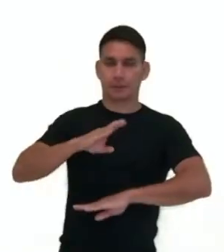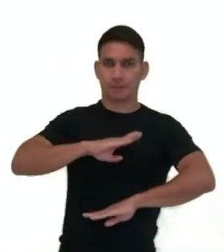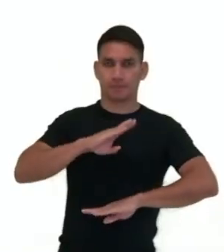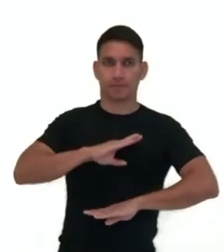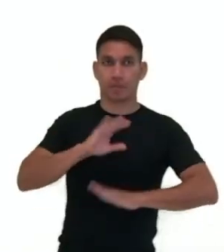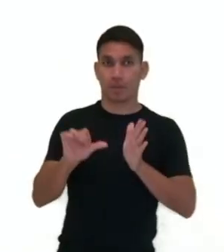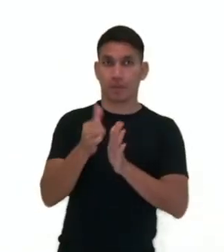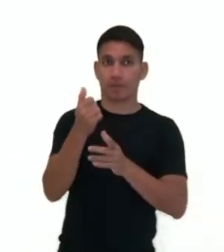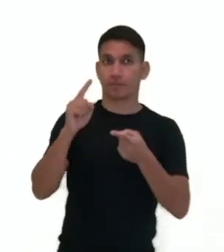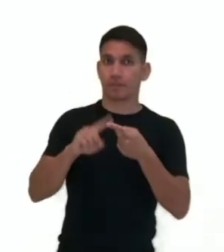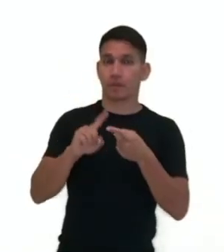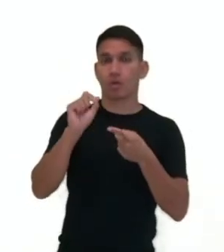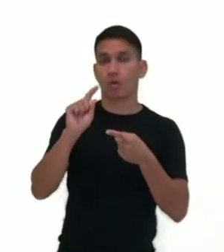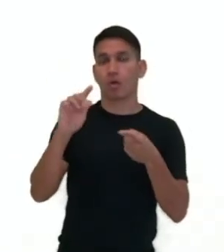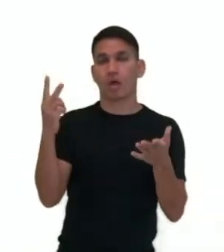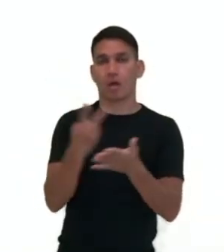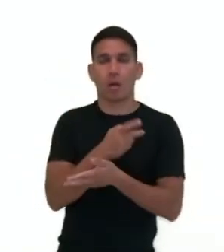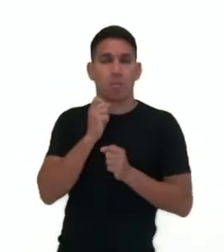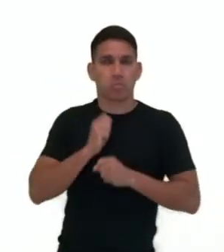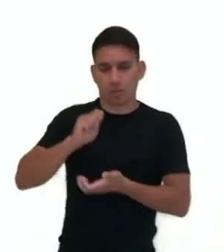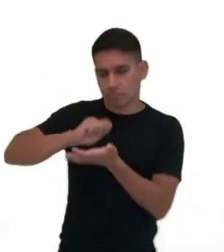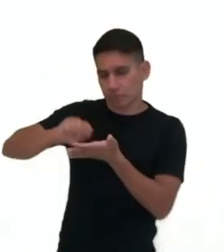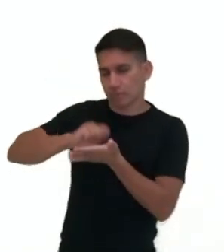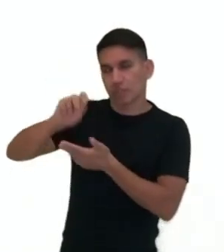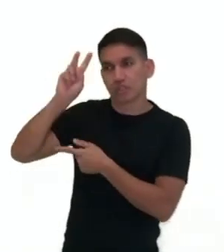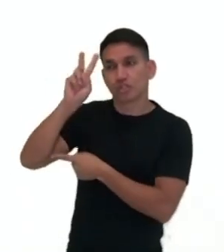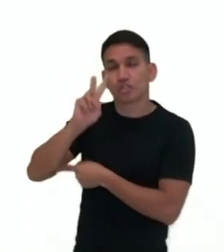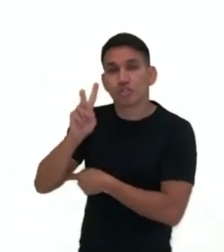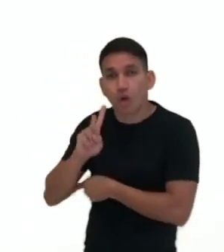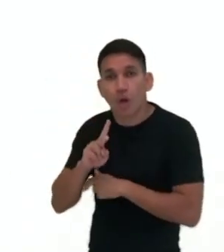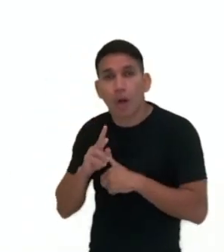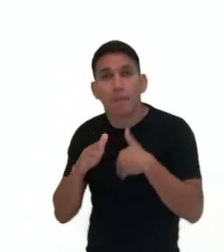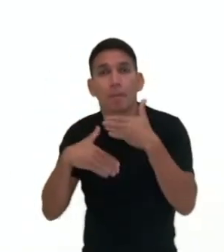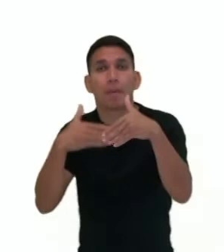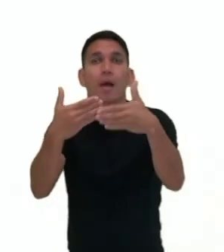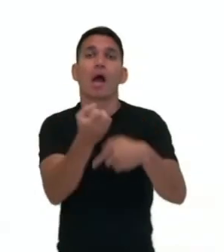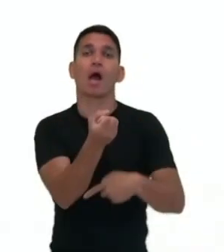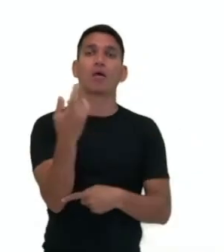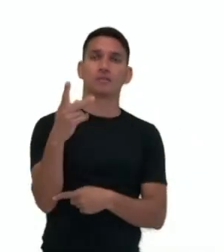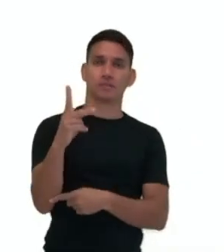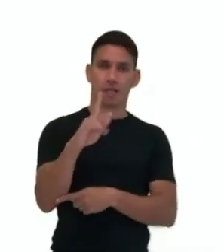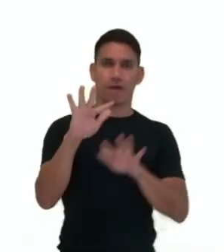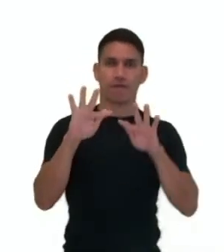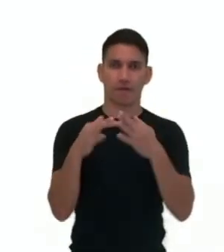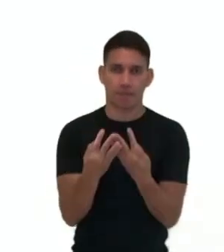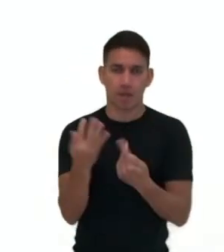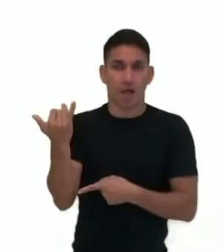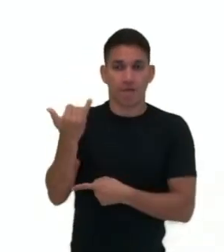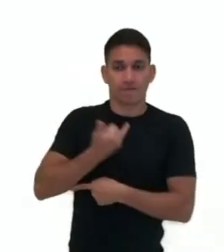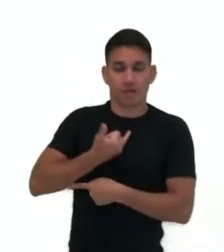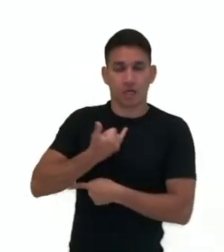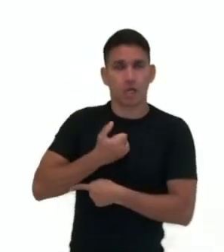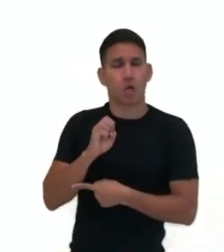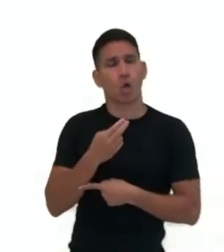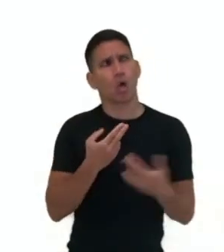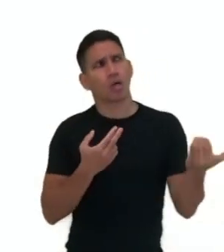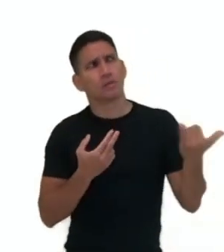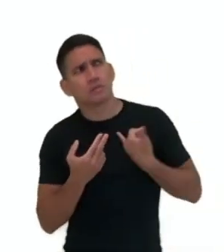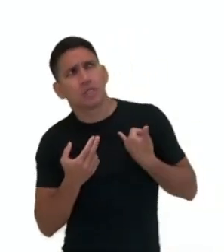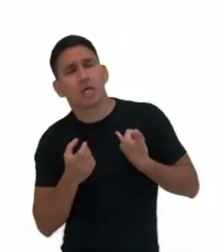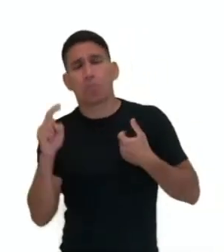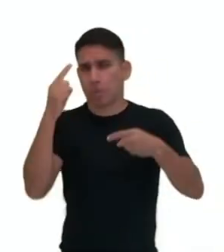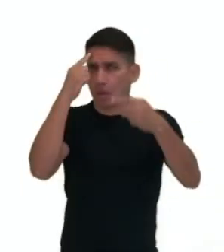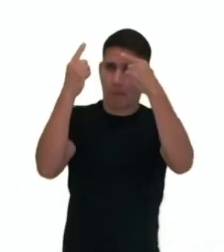Então, primeiramente, você pode reproduzir uma história que algum familiar, amigo te contou ou ainda inventar